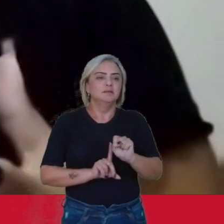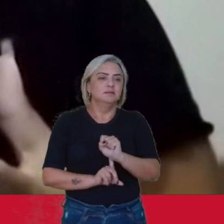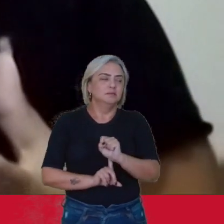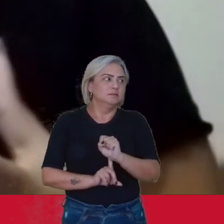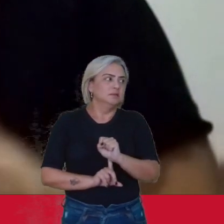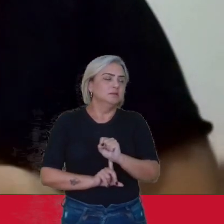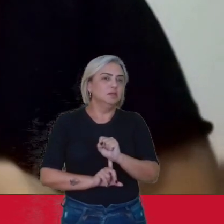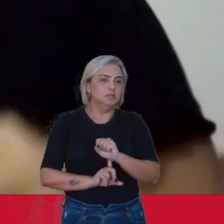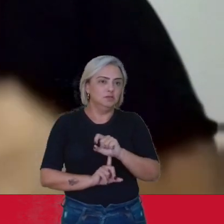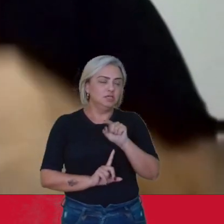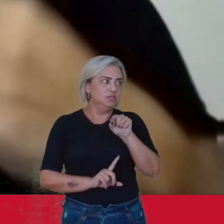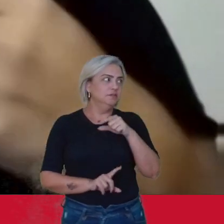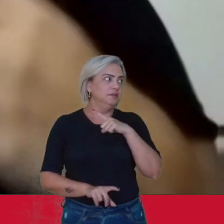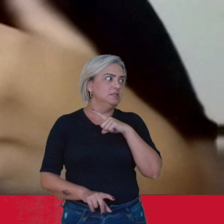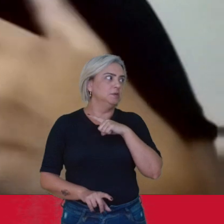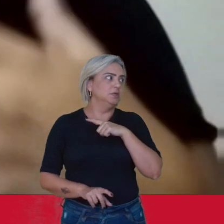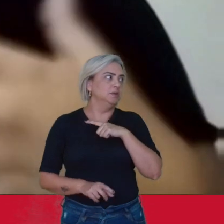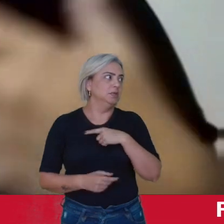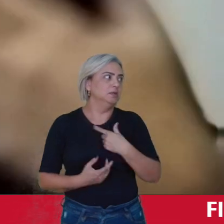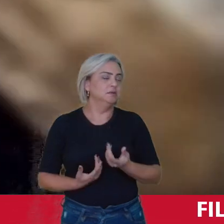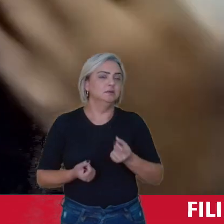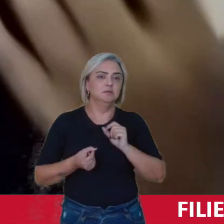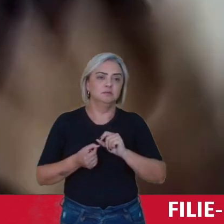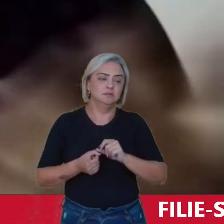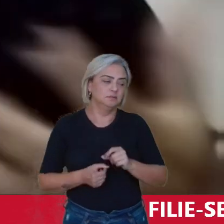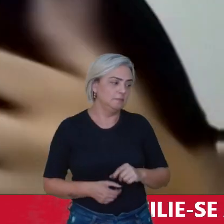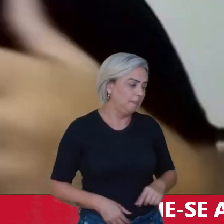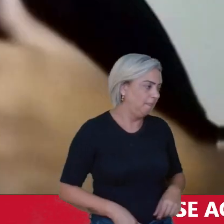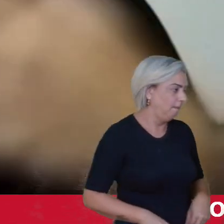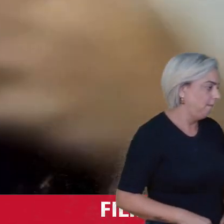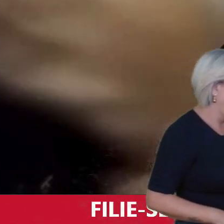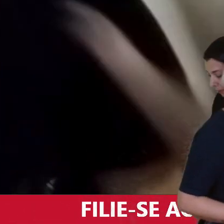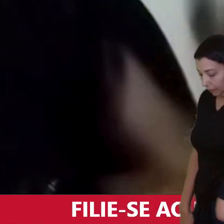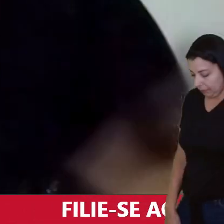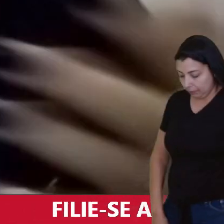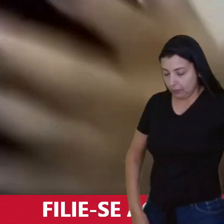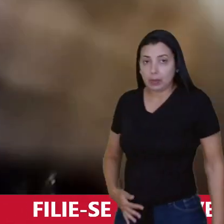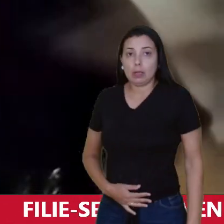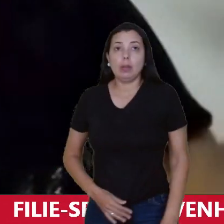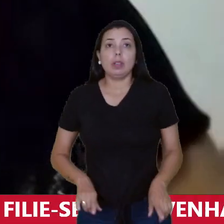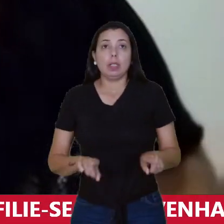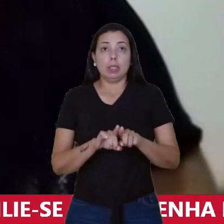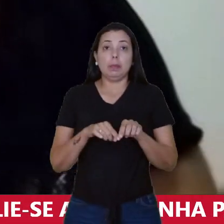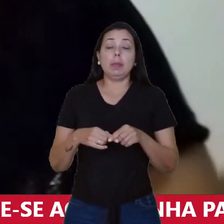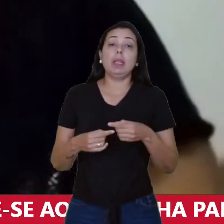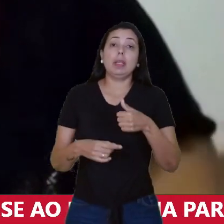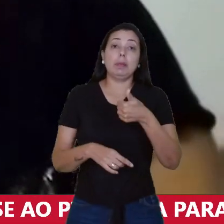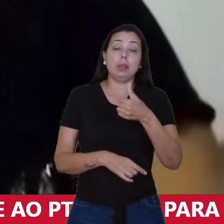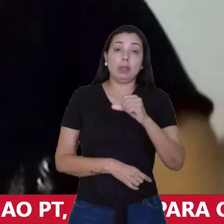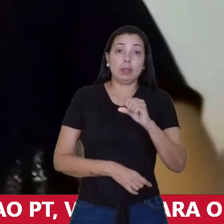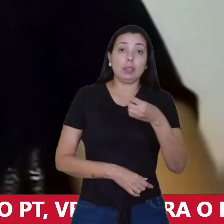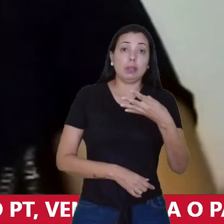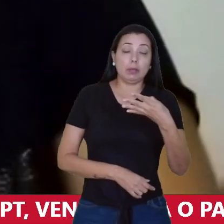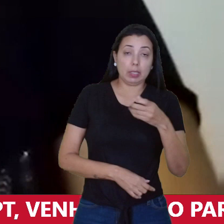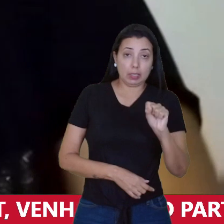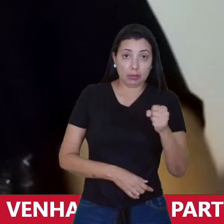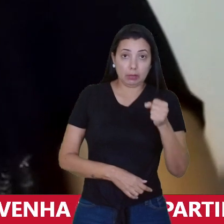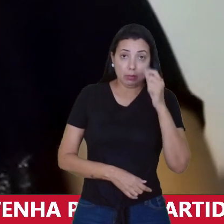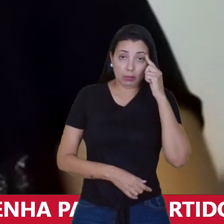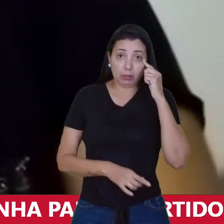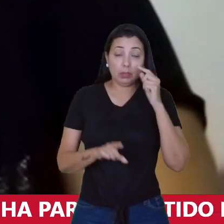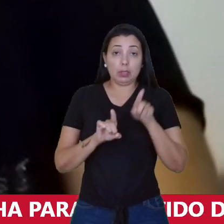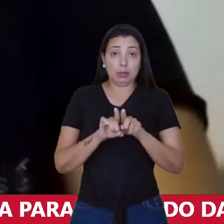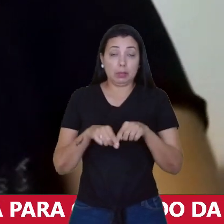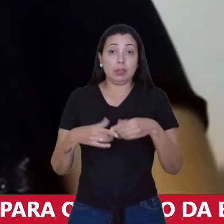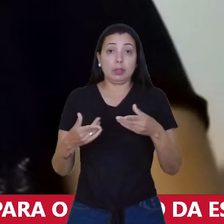nesse século XXI, para fazer valer o que já preconizava desde 1948 a